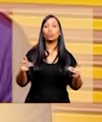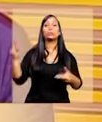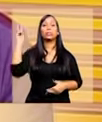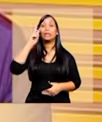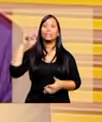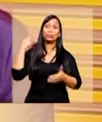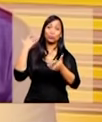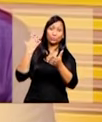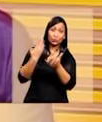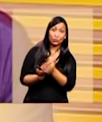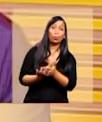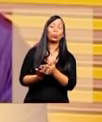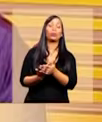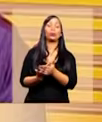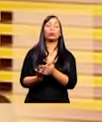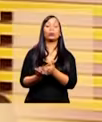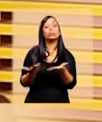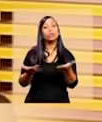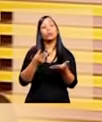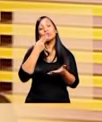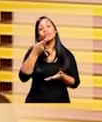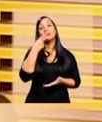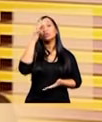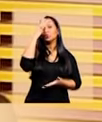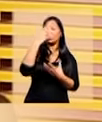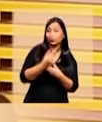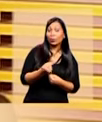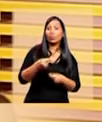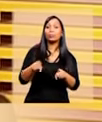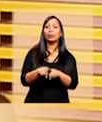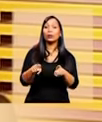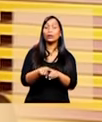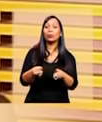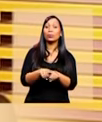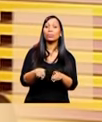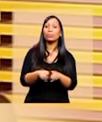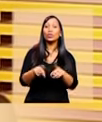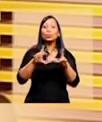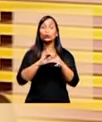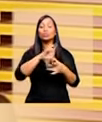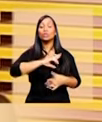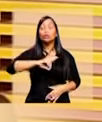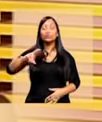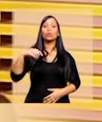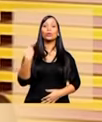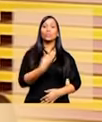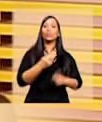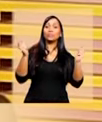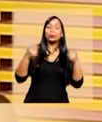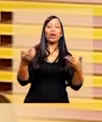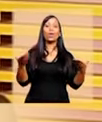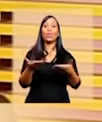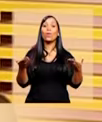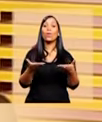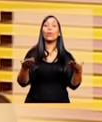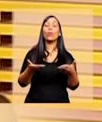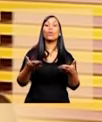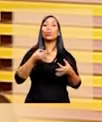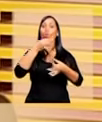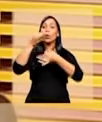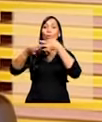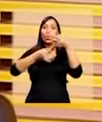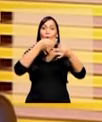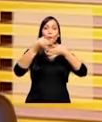conta do histórico mesmo. Por causa né? da história. E já que a gente está falando de fé e da proximidade dela com a religião, a gente confere agora um